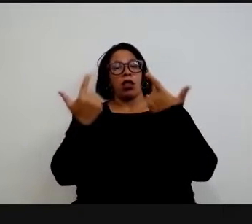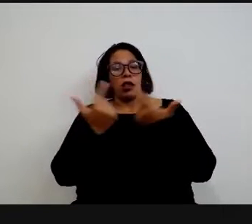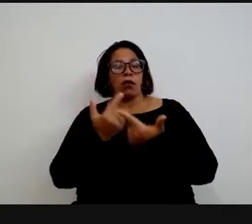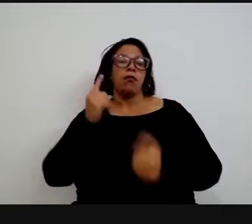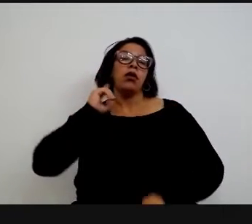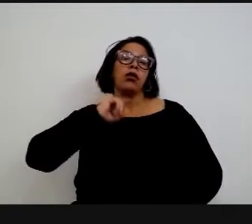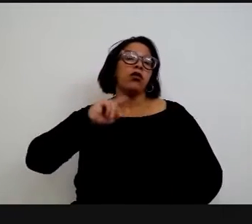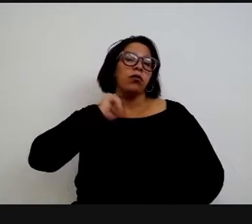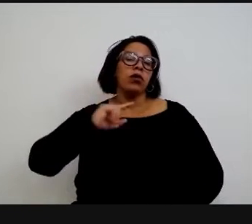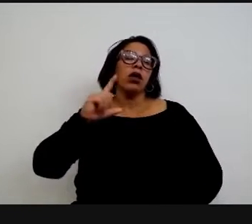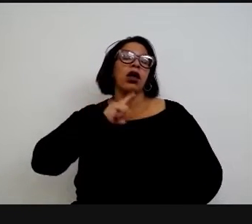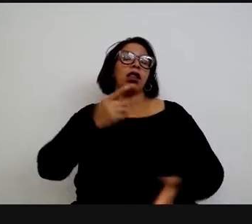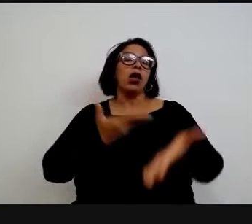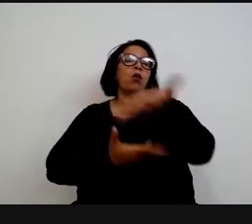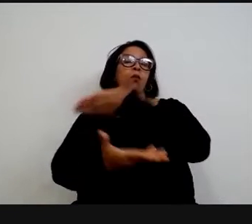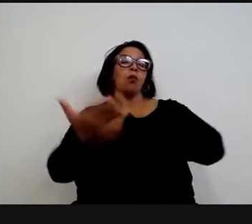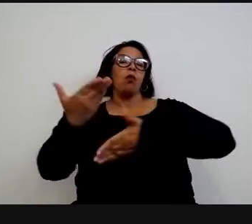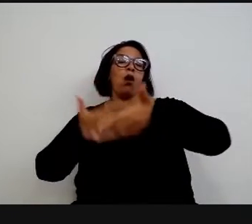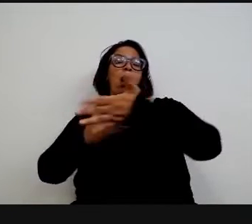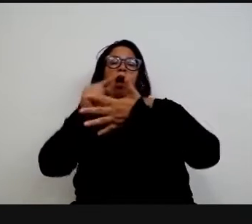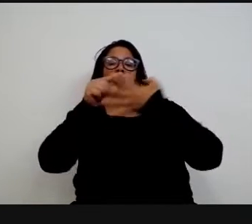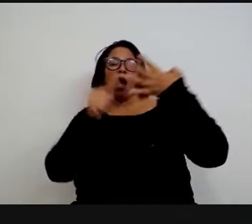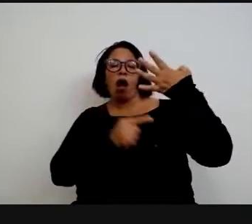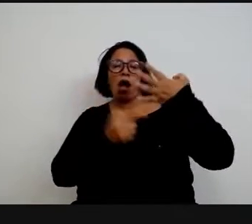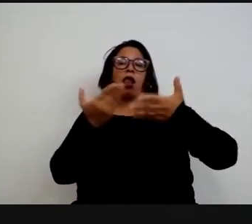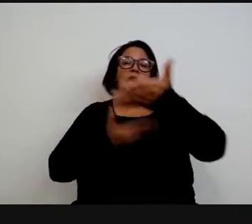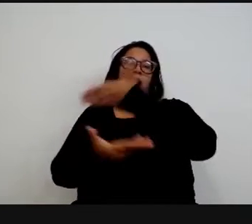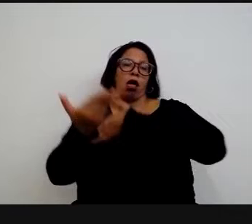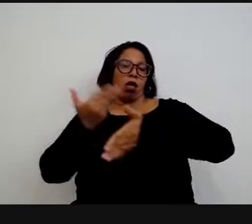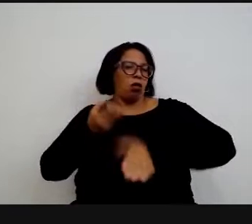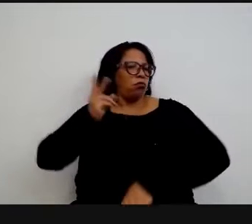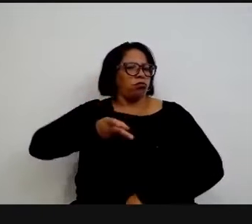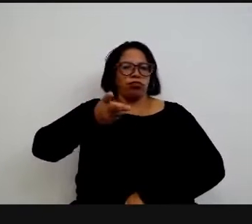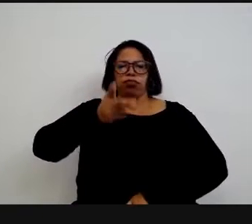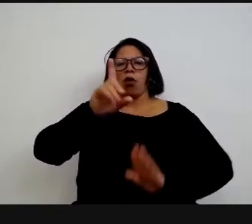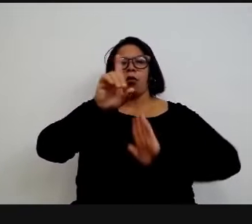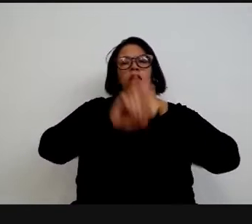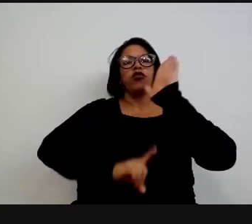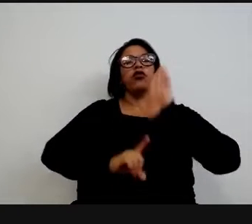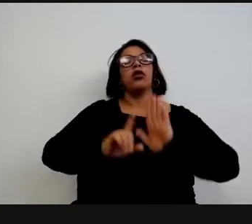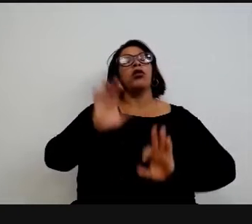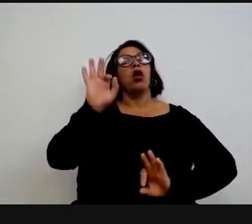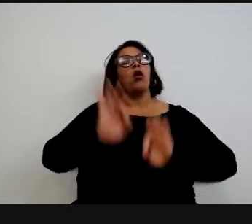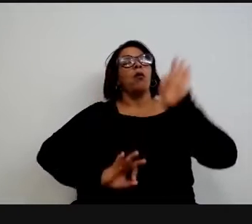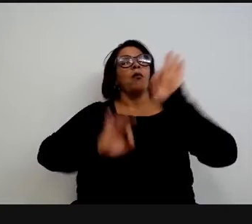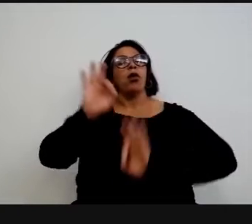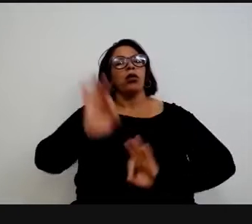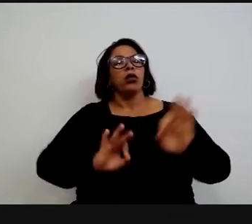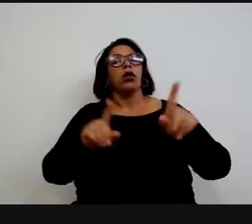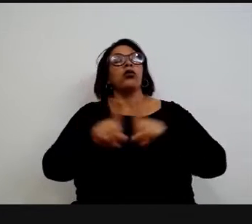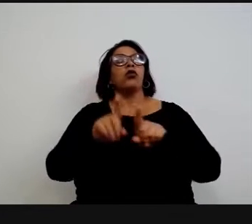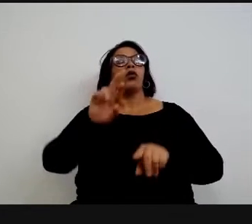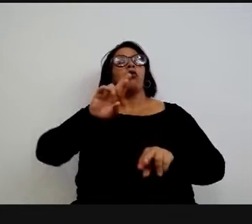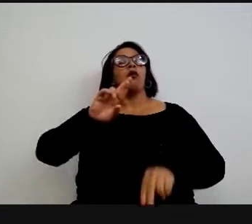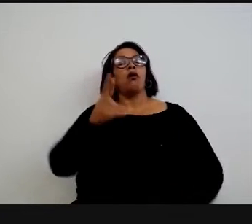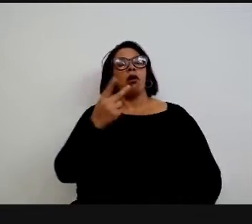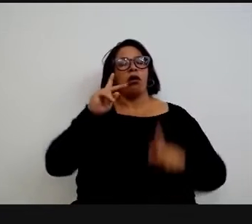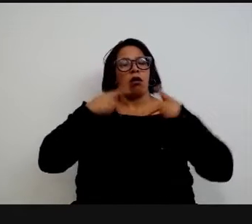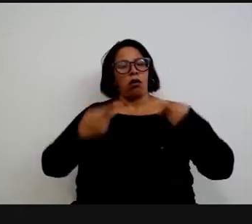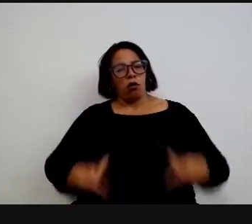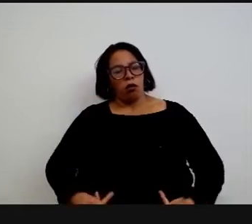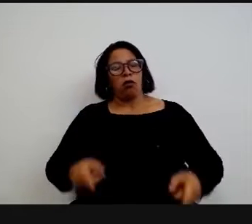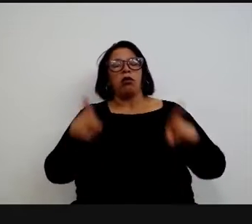Minas, que mantém uma relação contínua com as diretorias de planejamento, com as diretorias de recursos